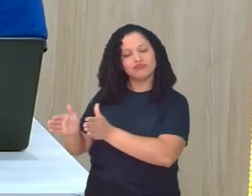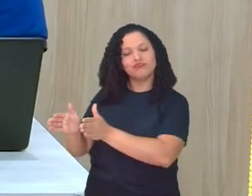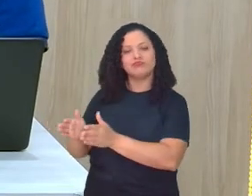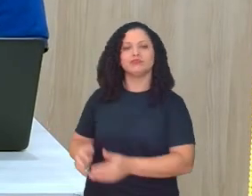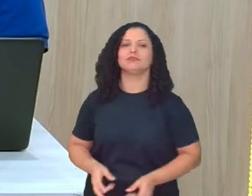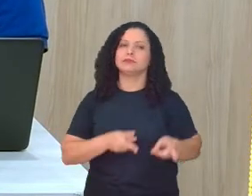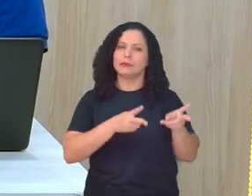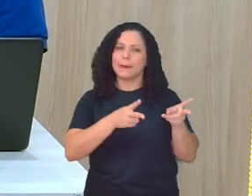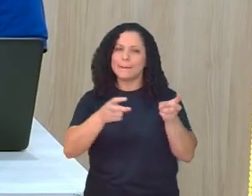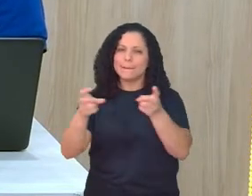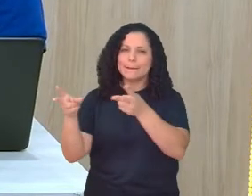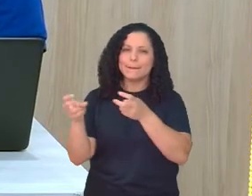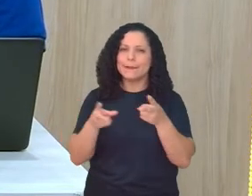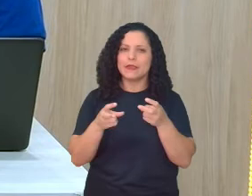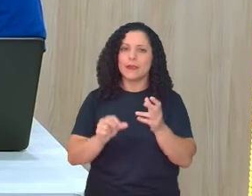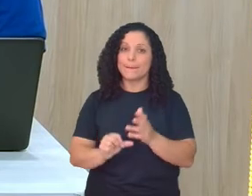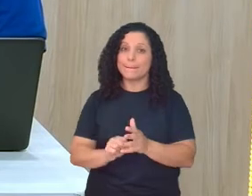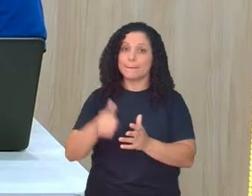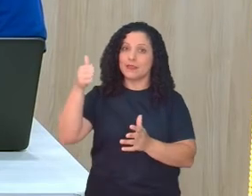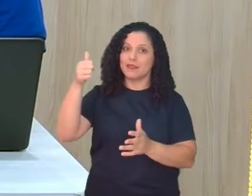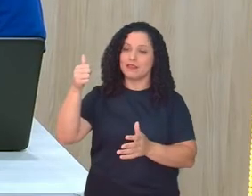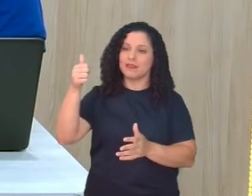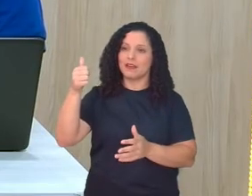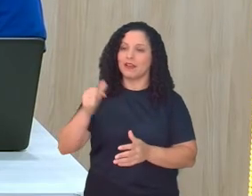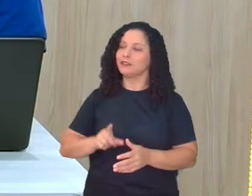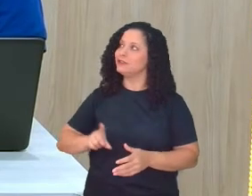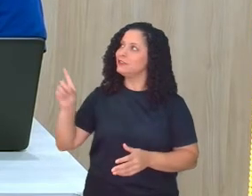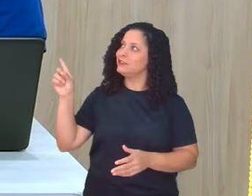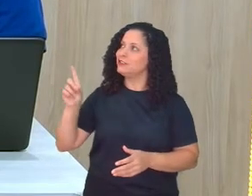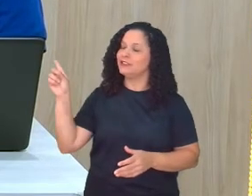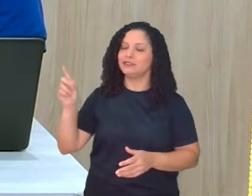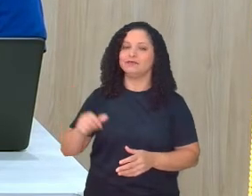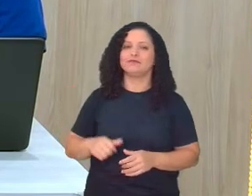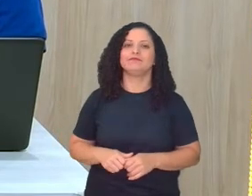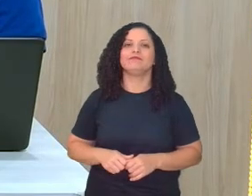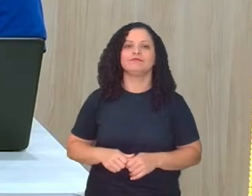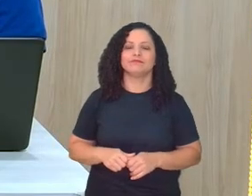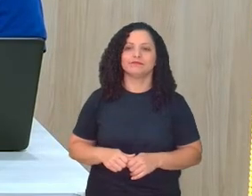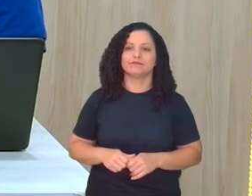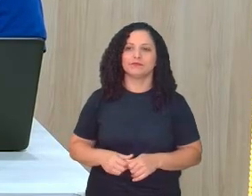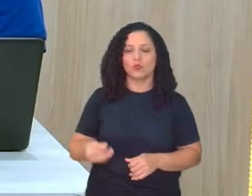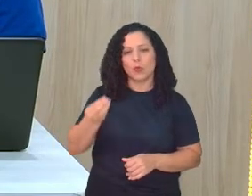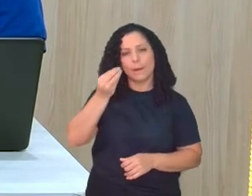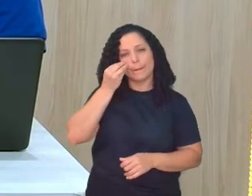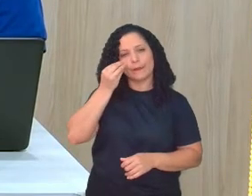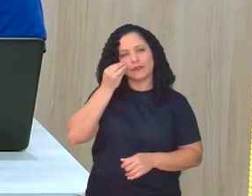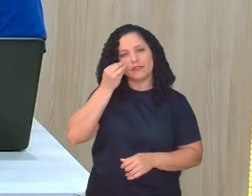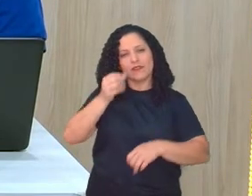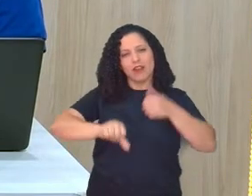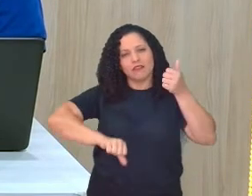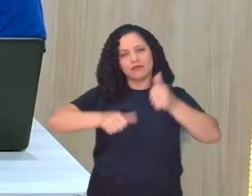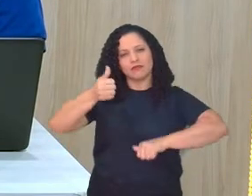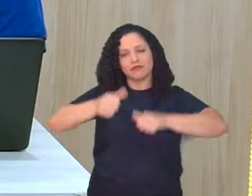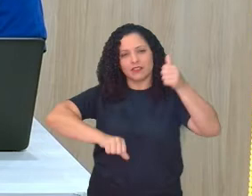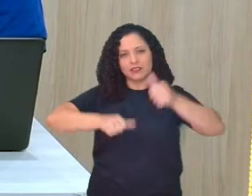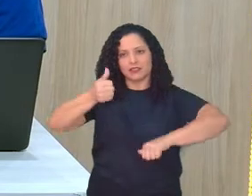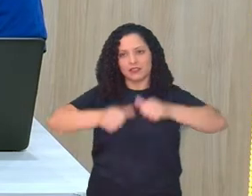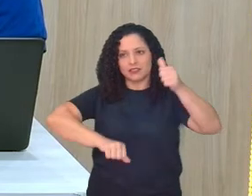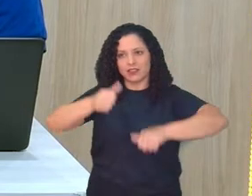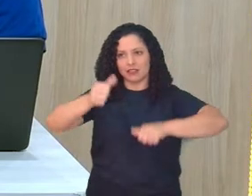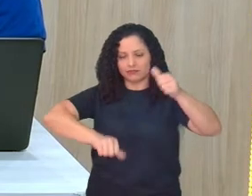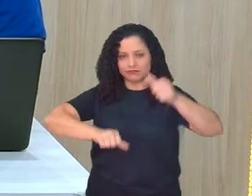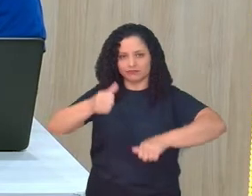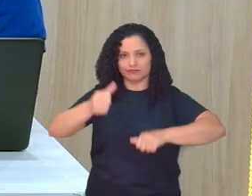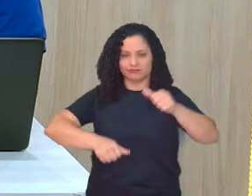essa colocação, essa primeira, que não está destacada, aí observam, analisam também essa segunda,